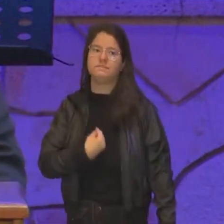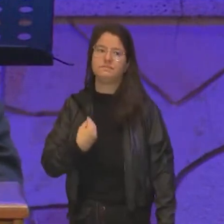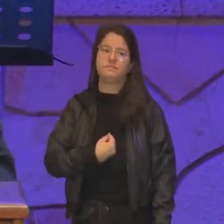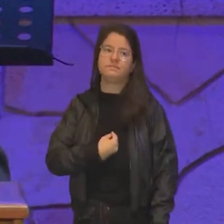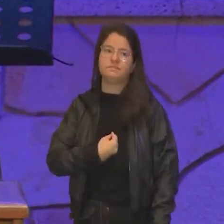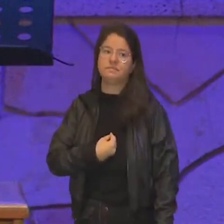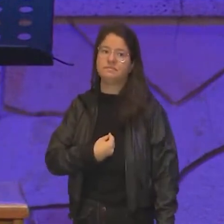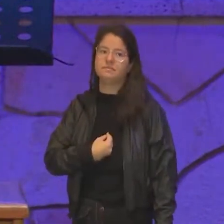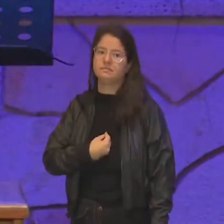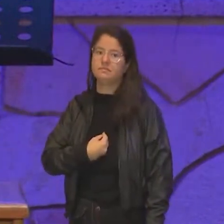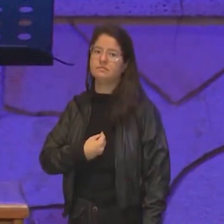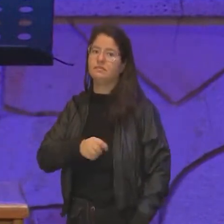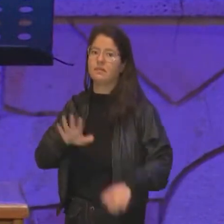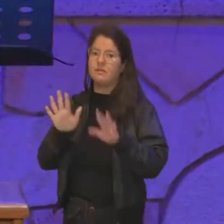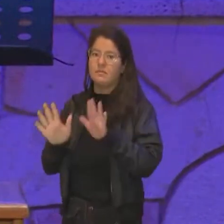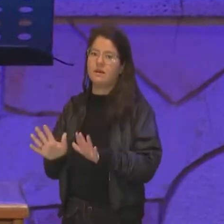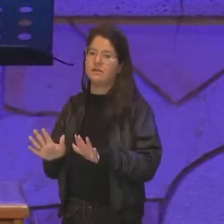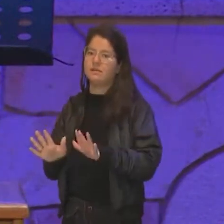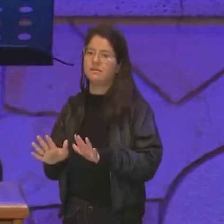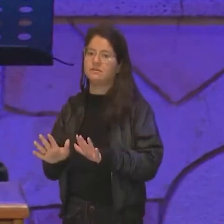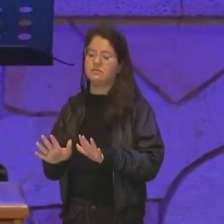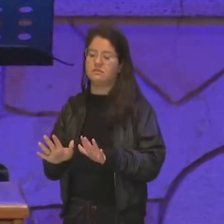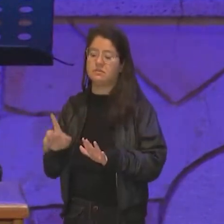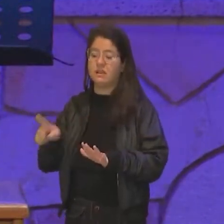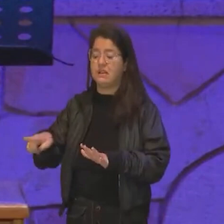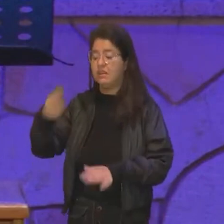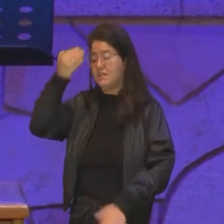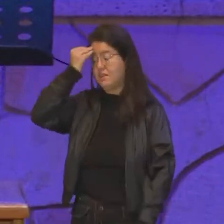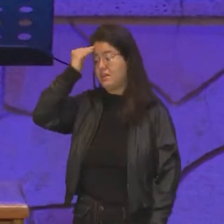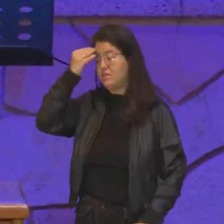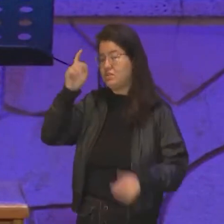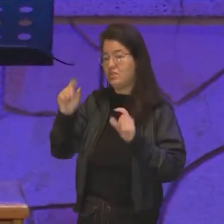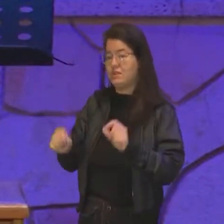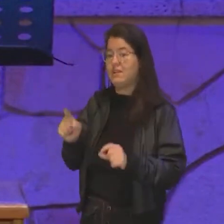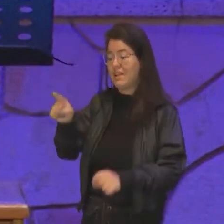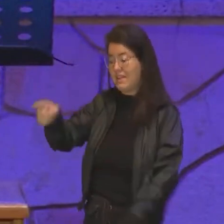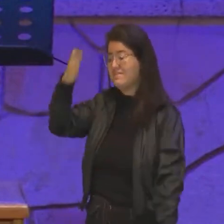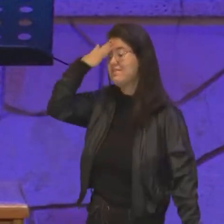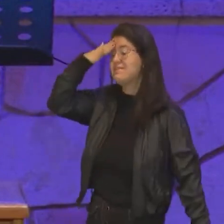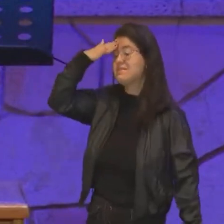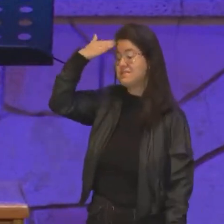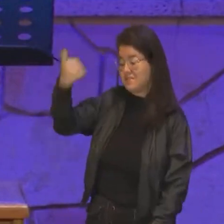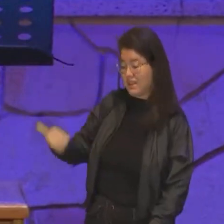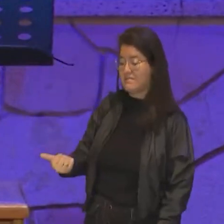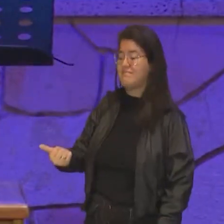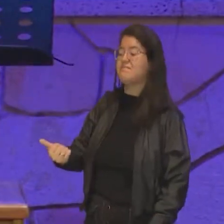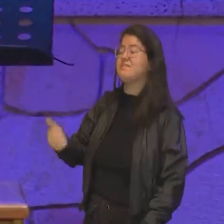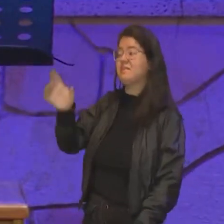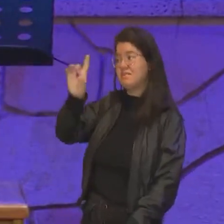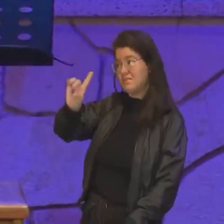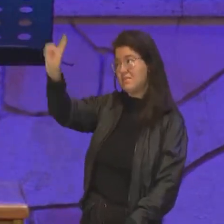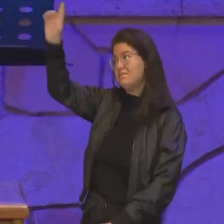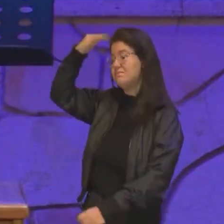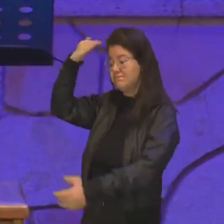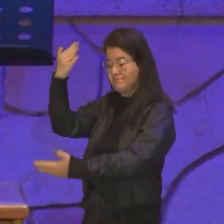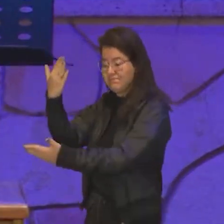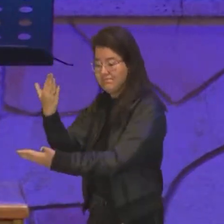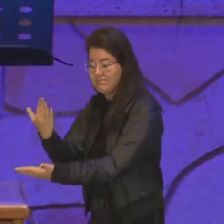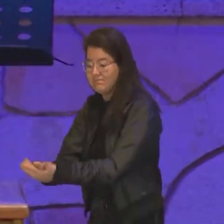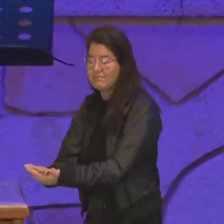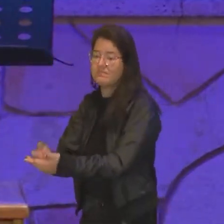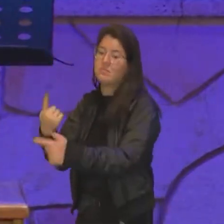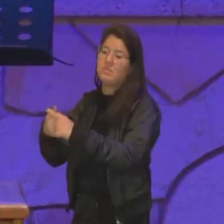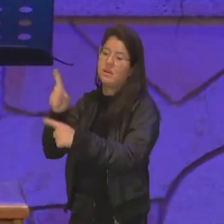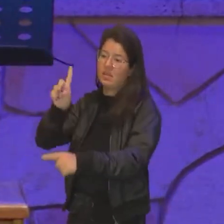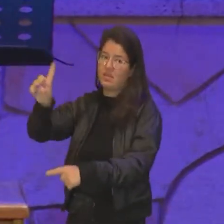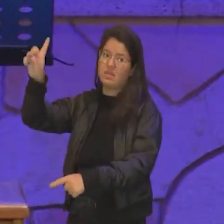mas ele chegava à conclusão de que ele sabia em quem ele acreditava, porque ele acreditava num